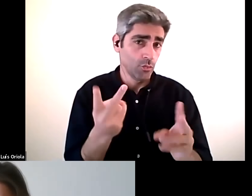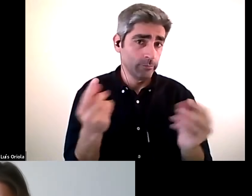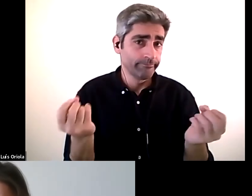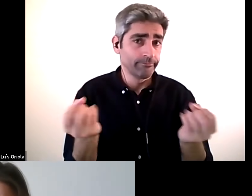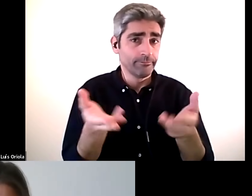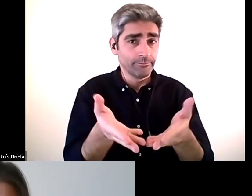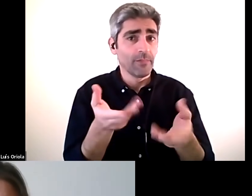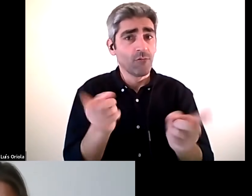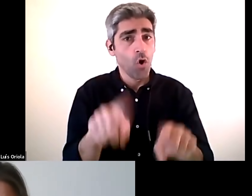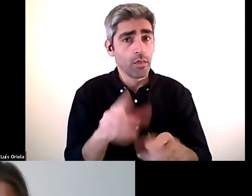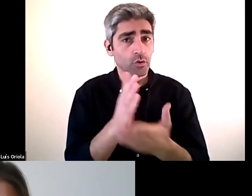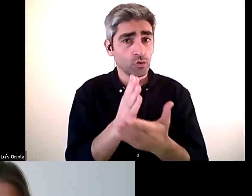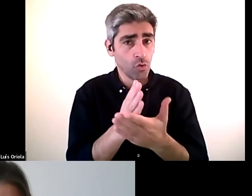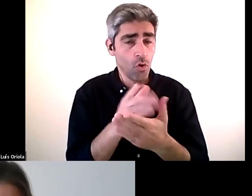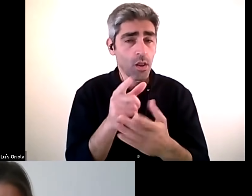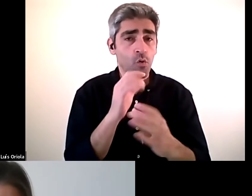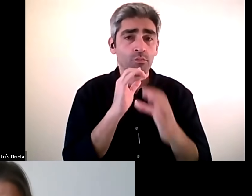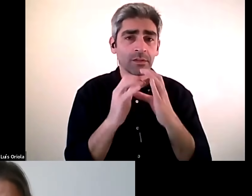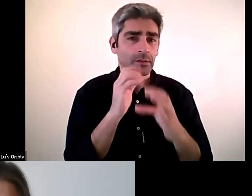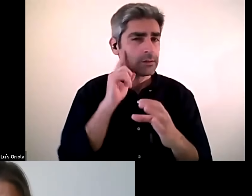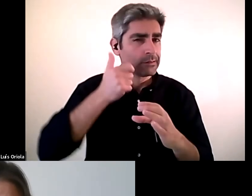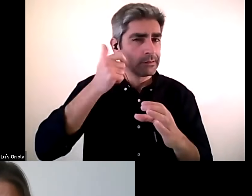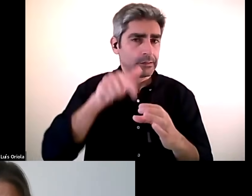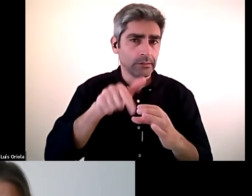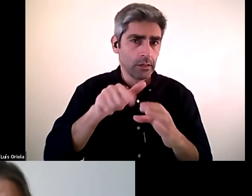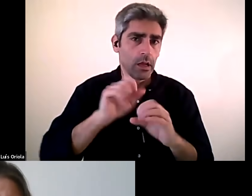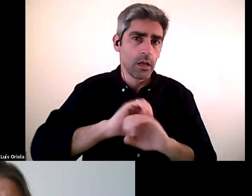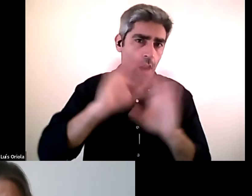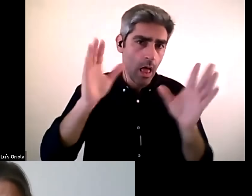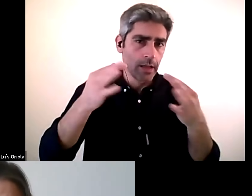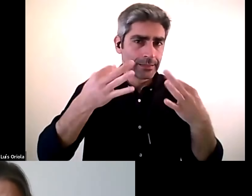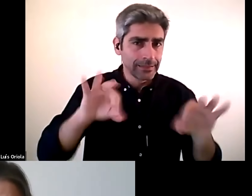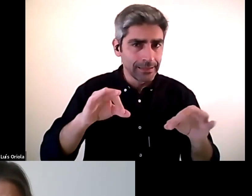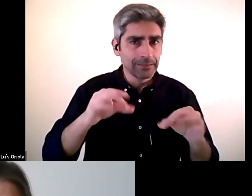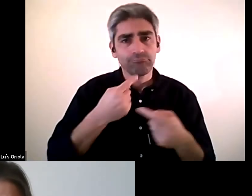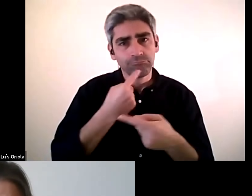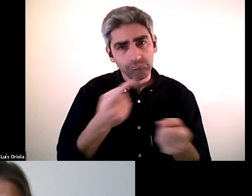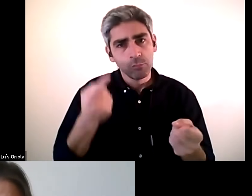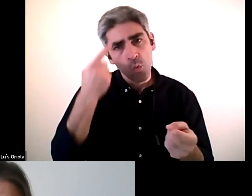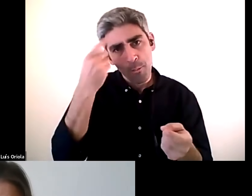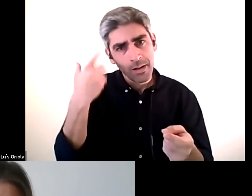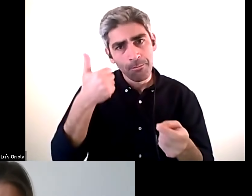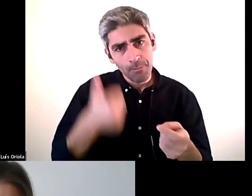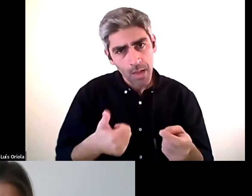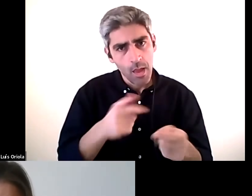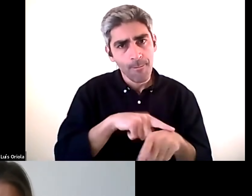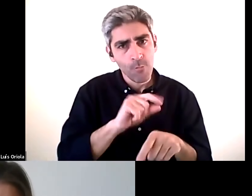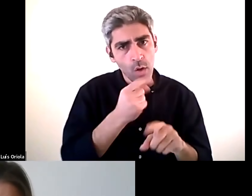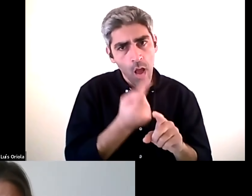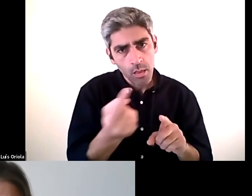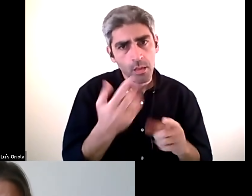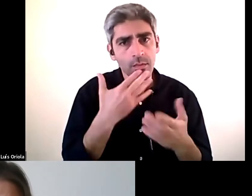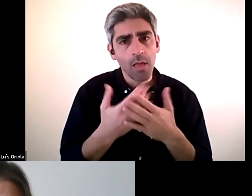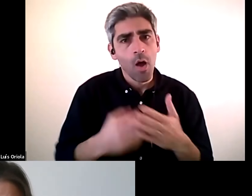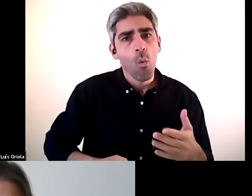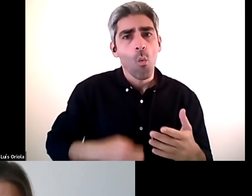regressarem à escola. A comunicação aqui é essencial, clara, simples, que possa ser compreendida a cada momento para gerar